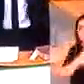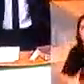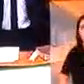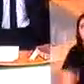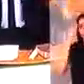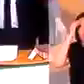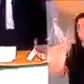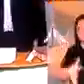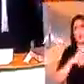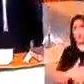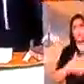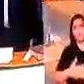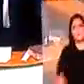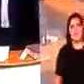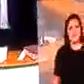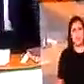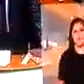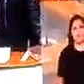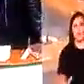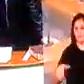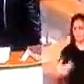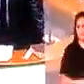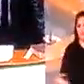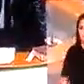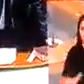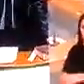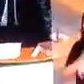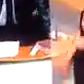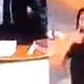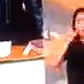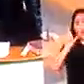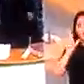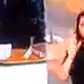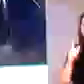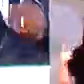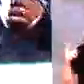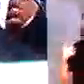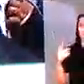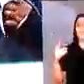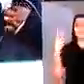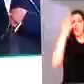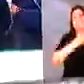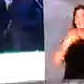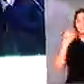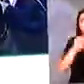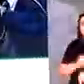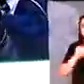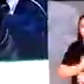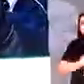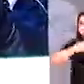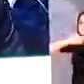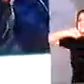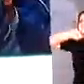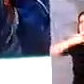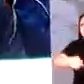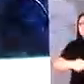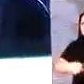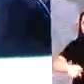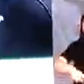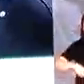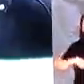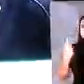agora não sentou com eles. Ontem ficamos 4 horas no Palácio do Planalto, ninguém, nenhuma autoridade, nenhum